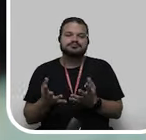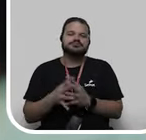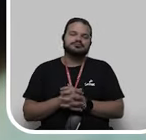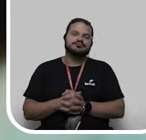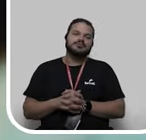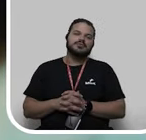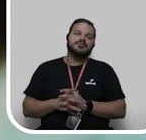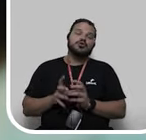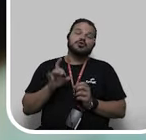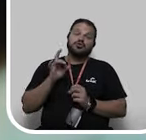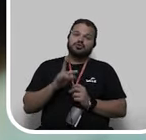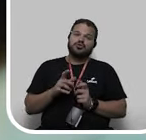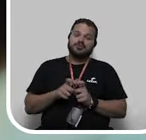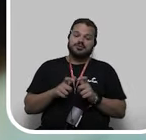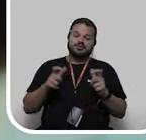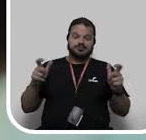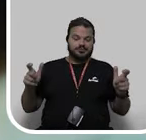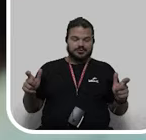as grandes empresas,